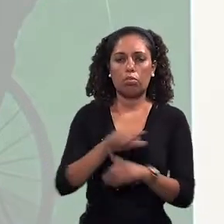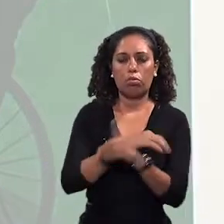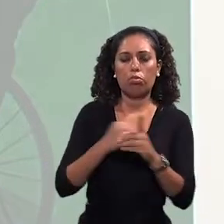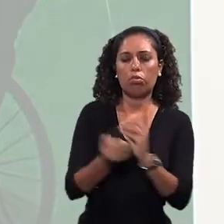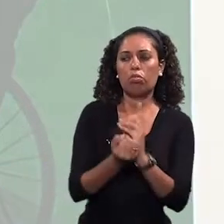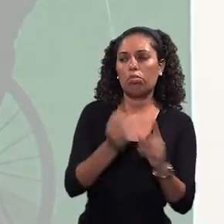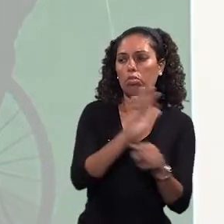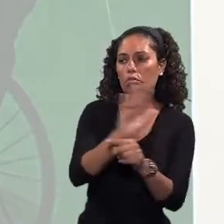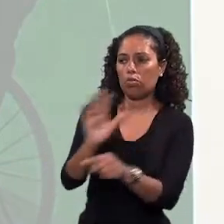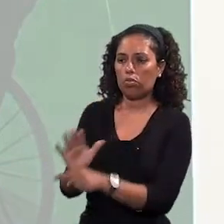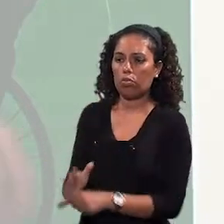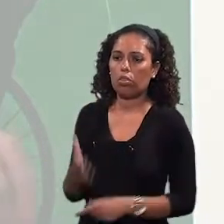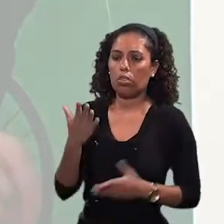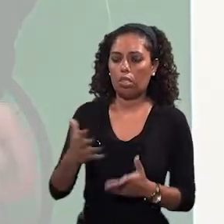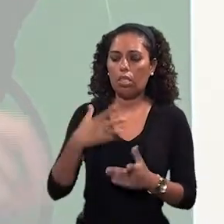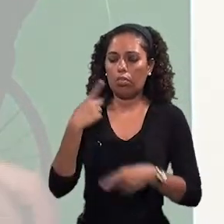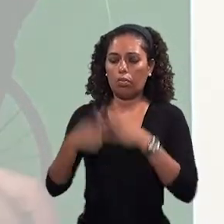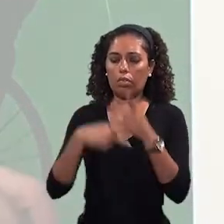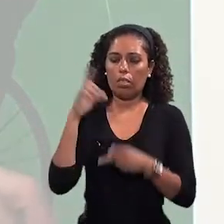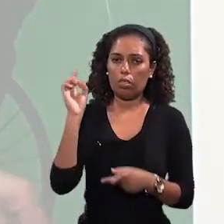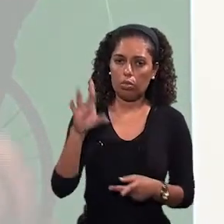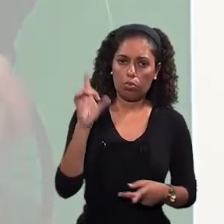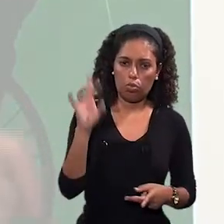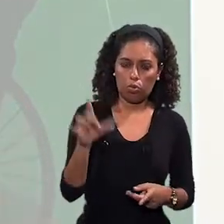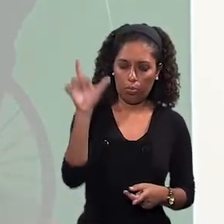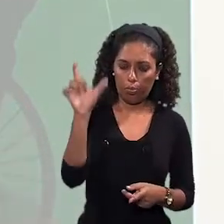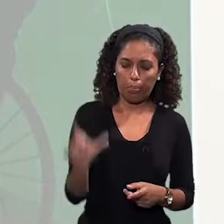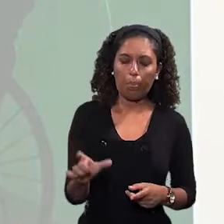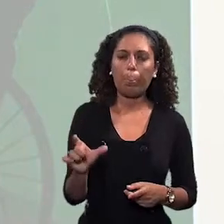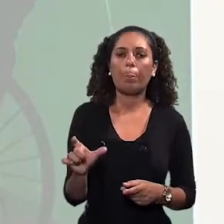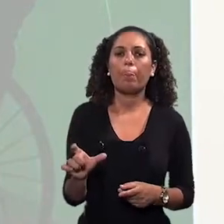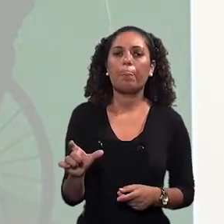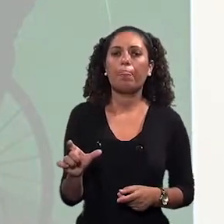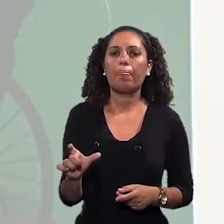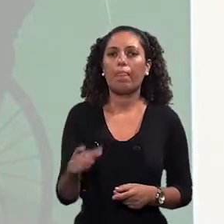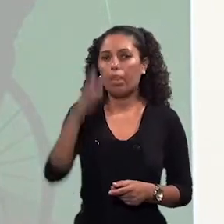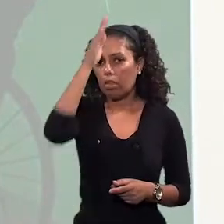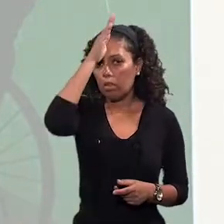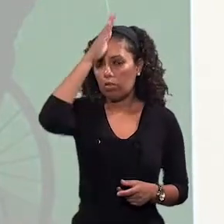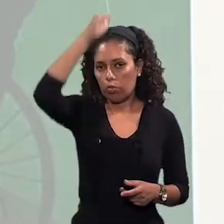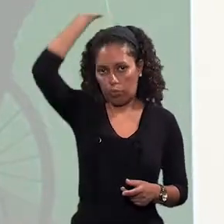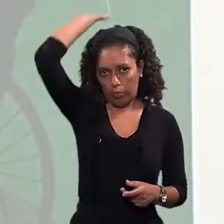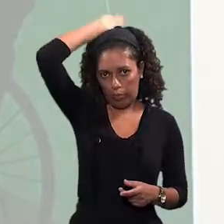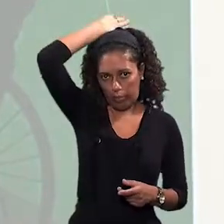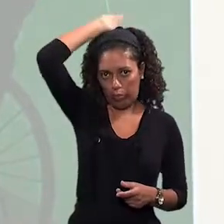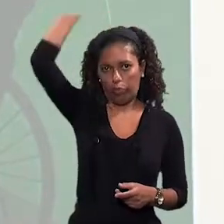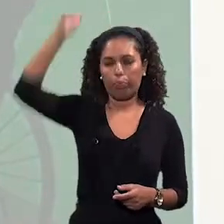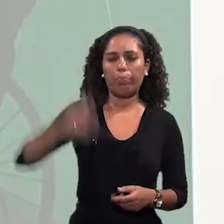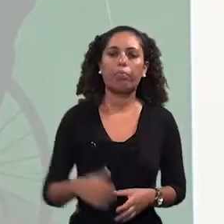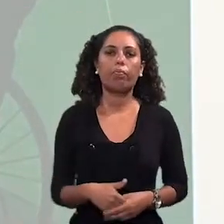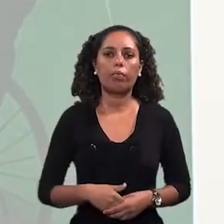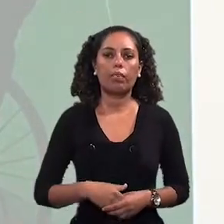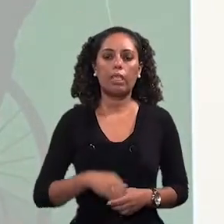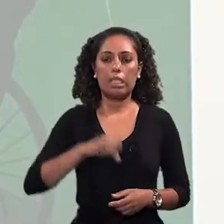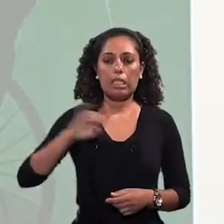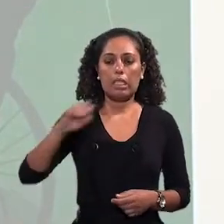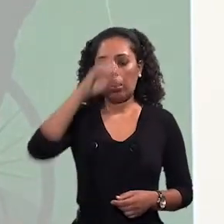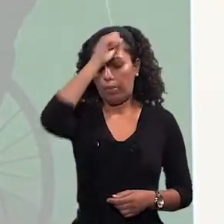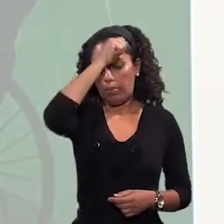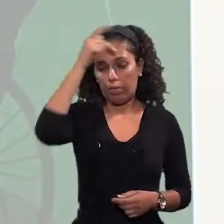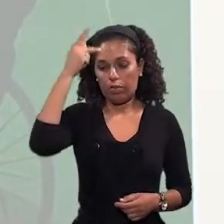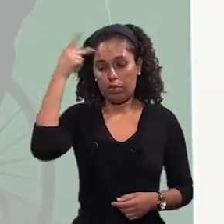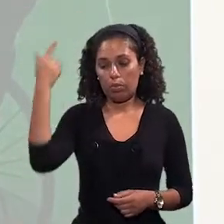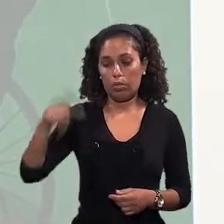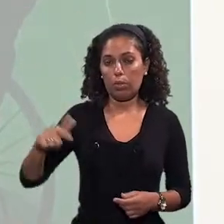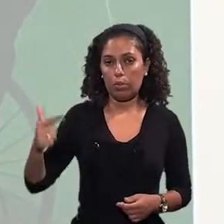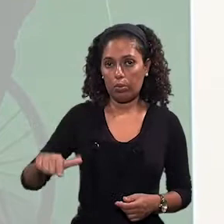né? Mas eu queria só pontuar Pois não. essa questão dos bombeiros. Uhum. Quer dizer, Se a prefeitura